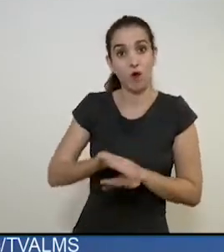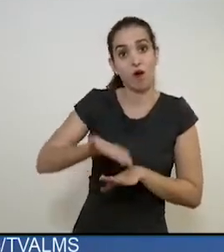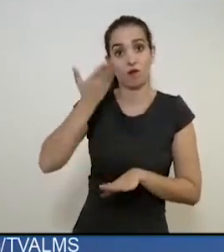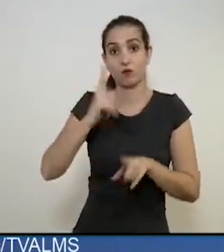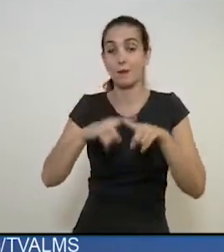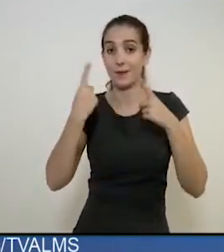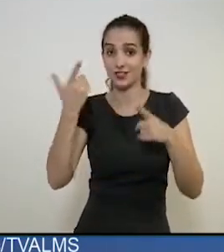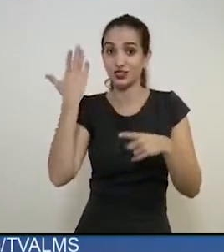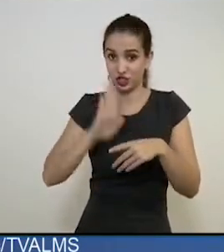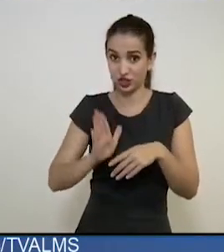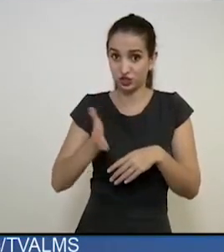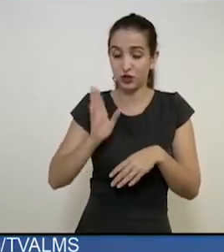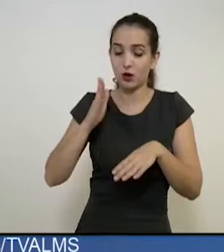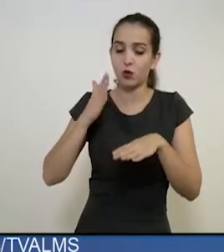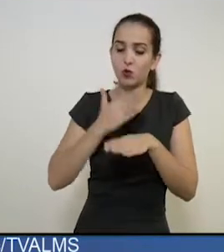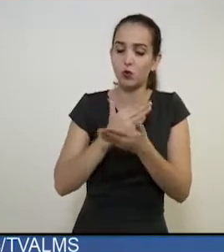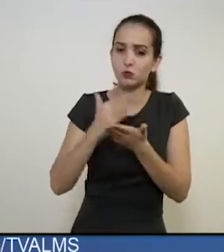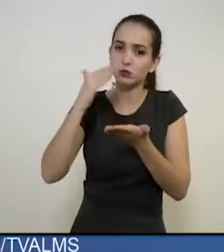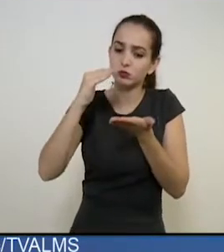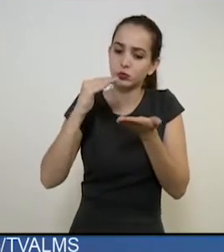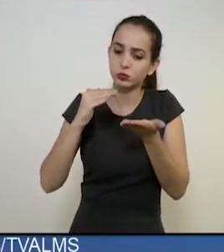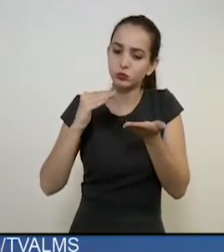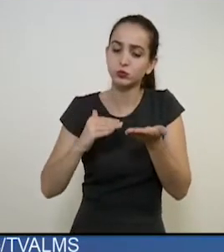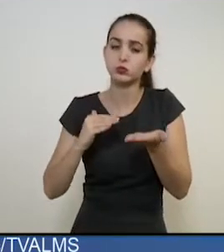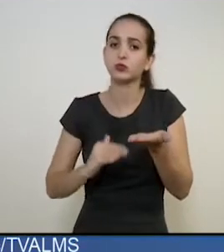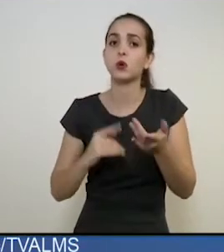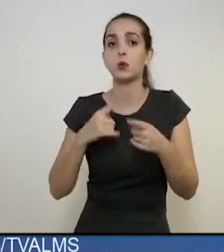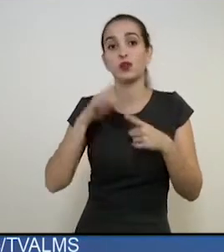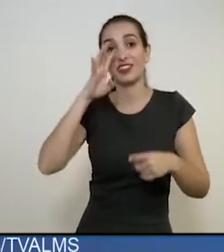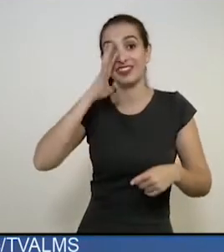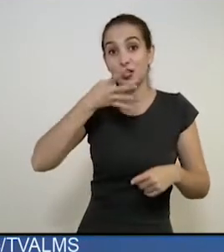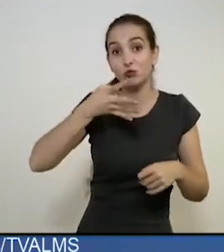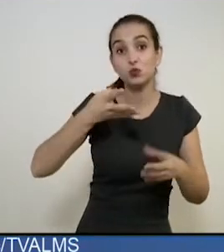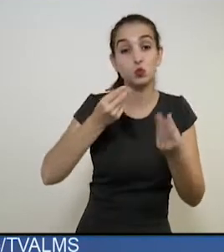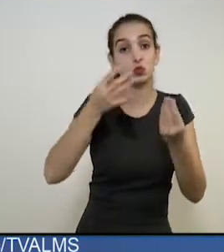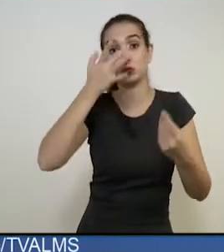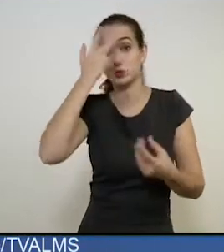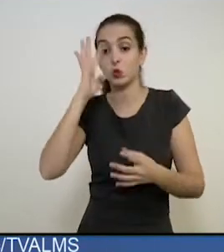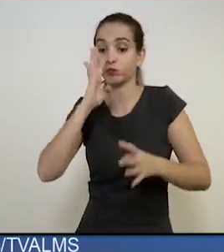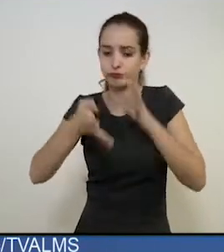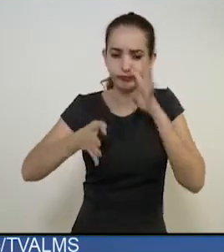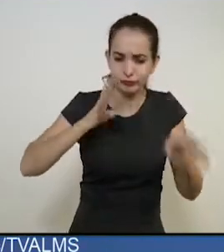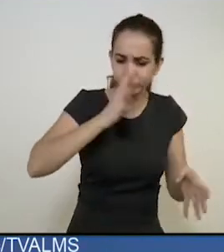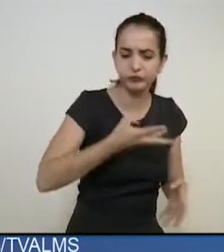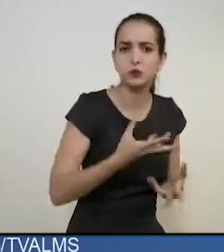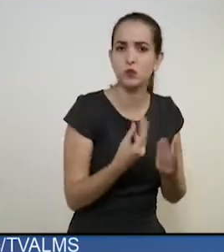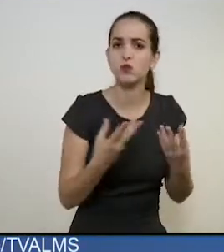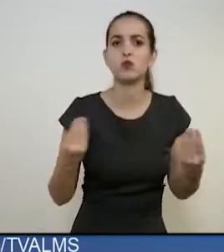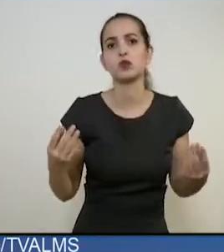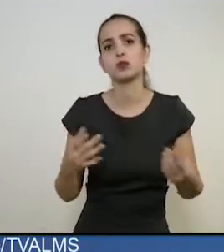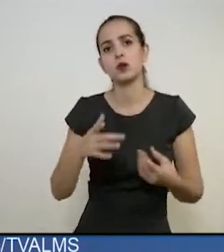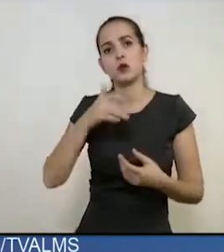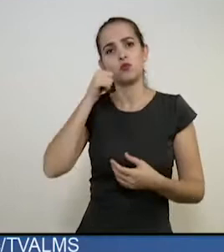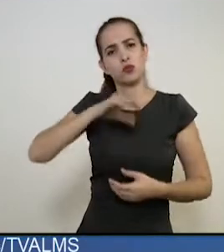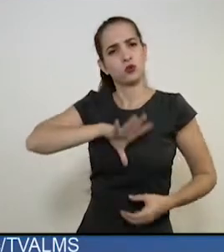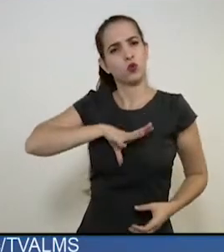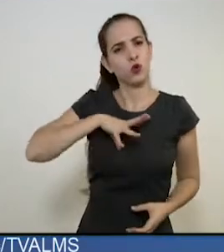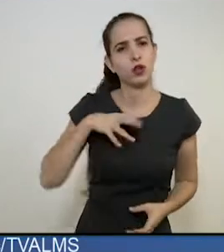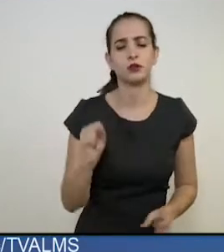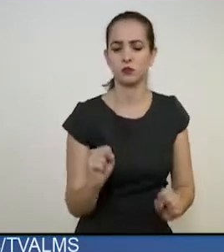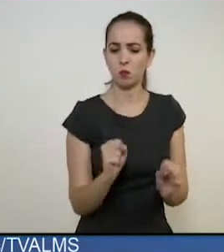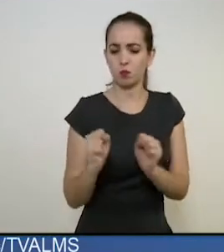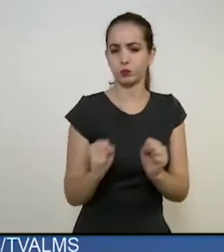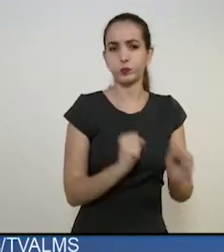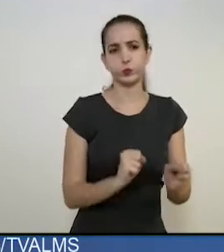aumento de denúncias no Mato Grosso do Sul, ele se deve exatamente ao empoderamento da mulher, ao encorajamento, a